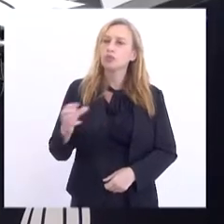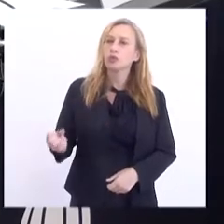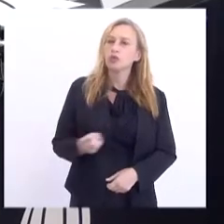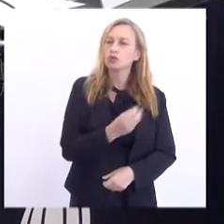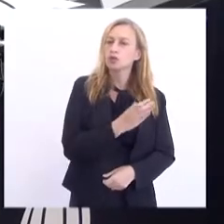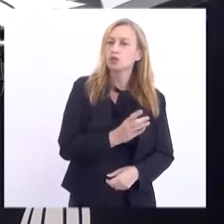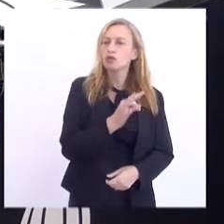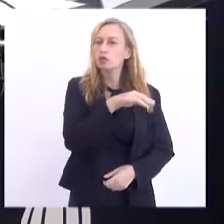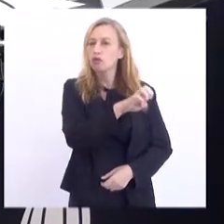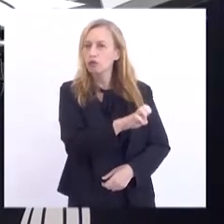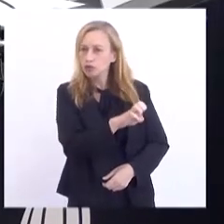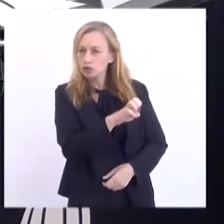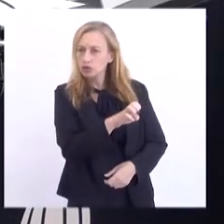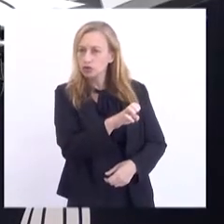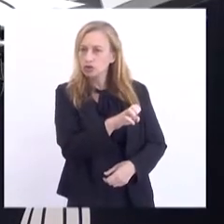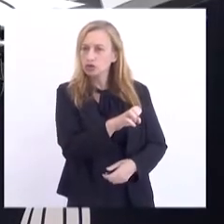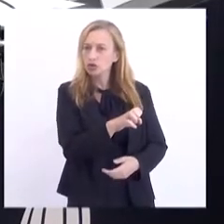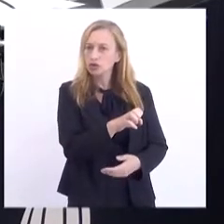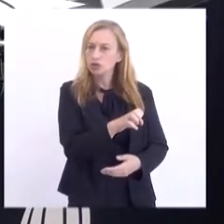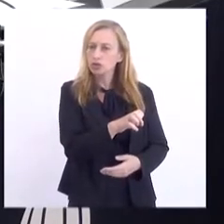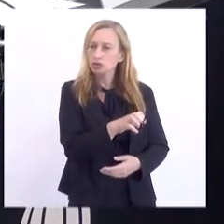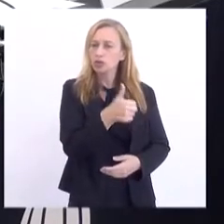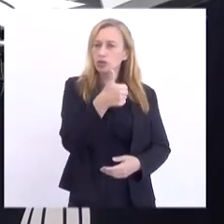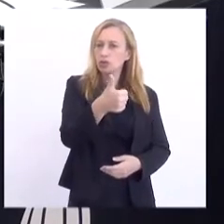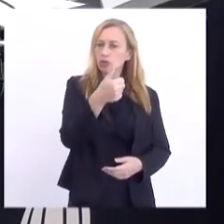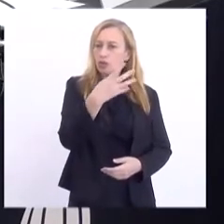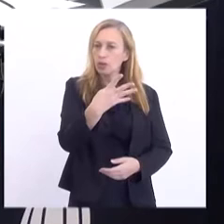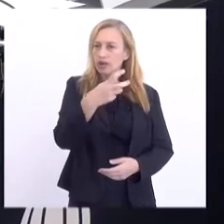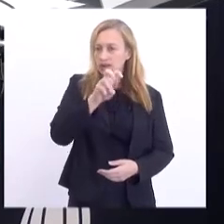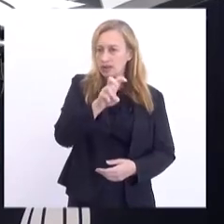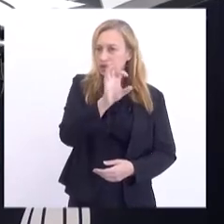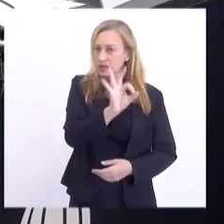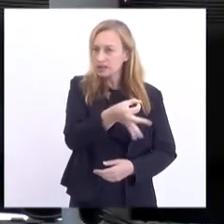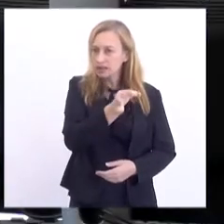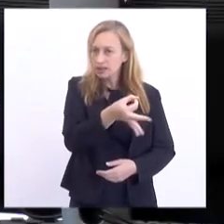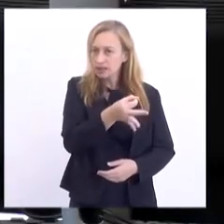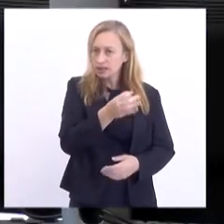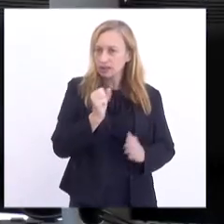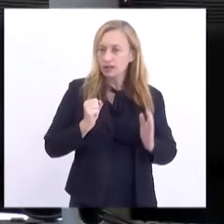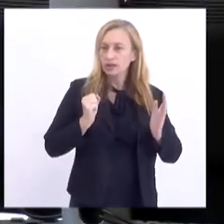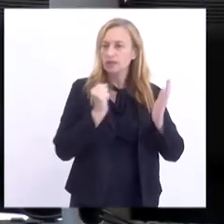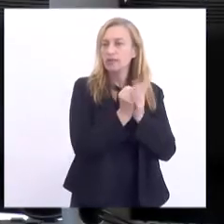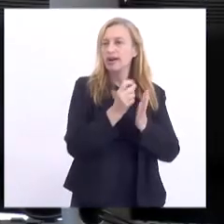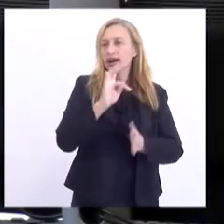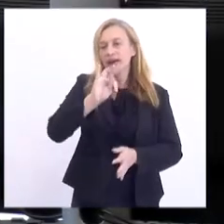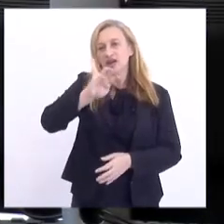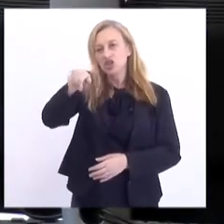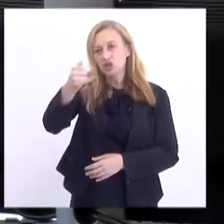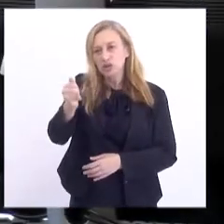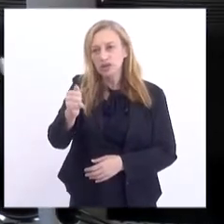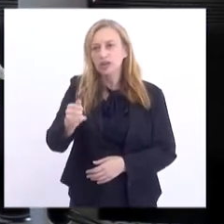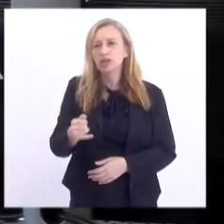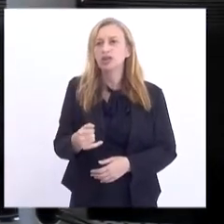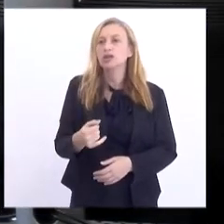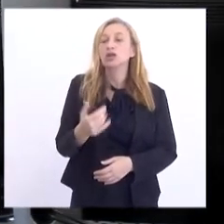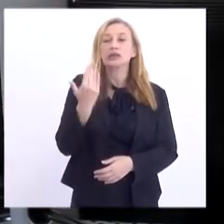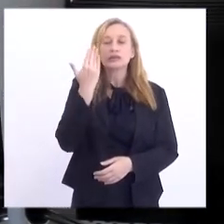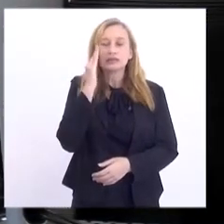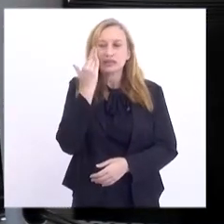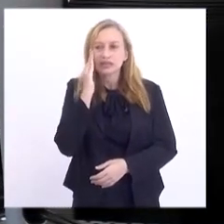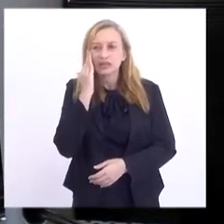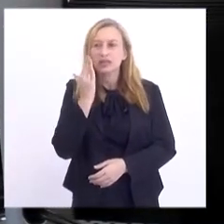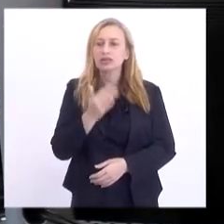fonte de custeio né a fonte 145 exatamente no pacto RJ a gente